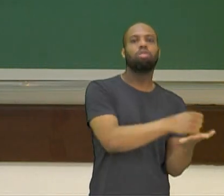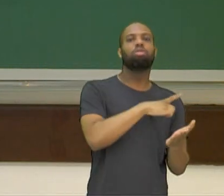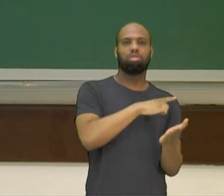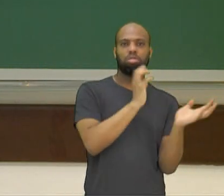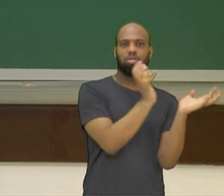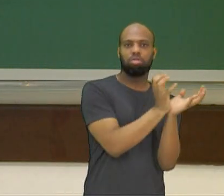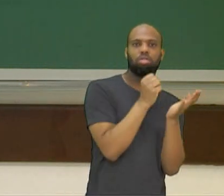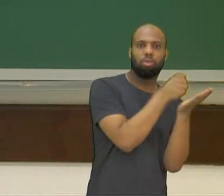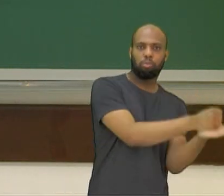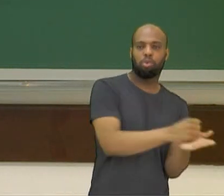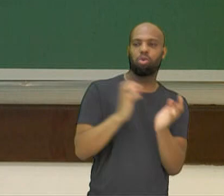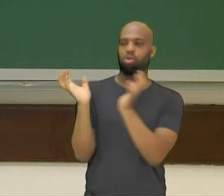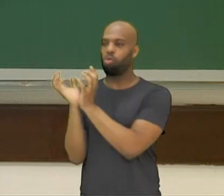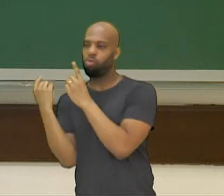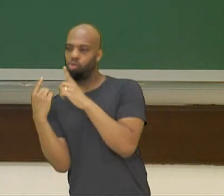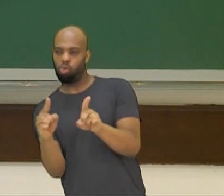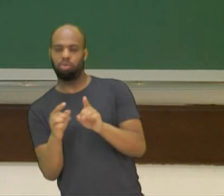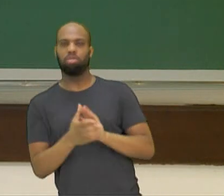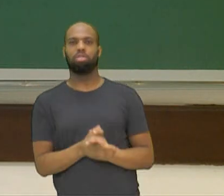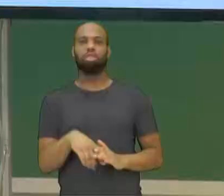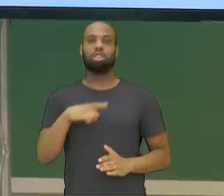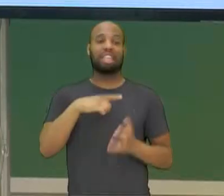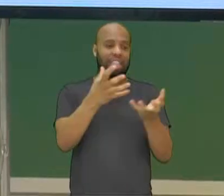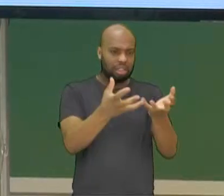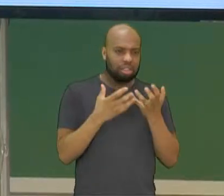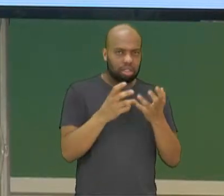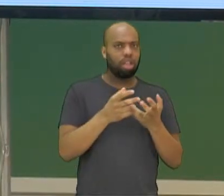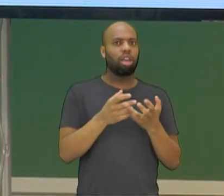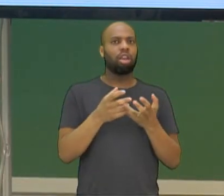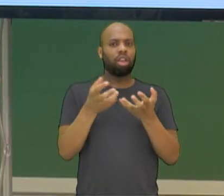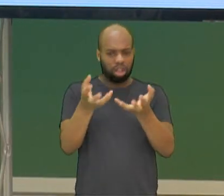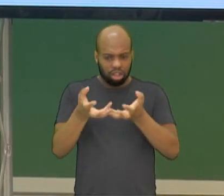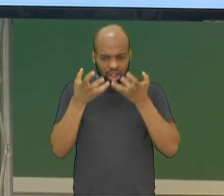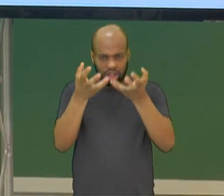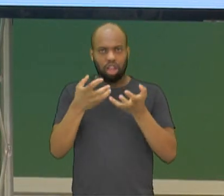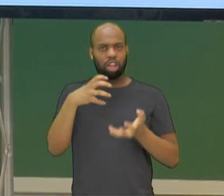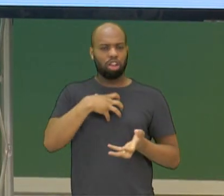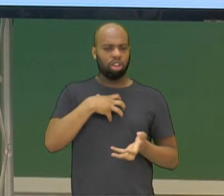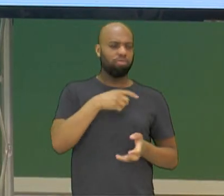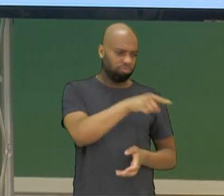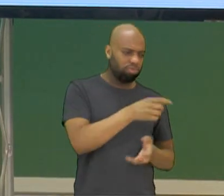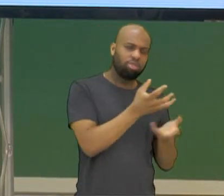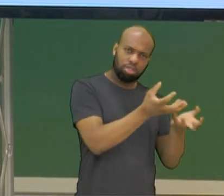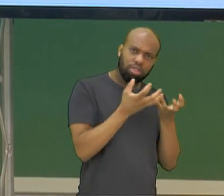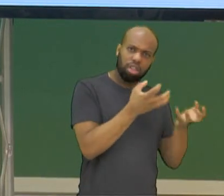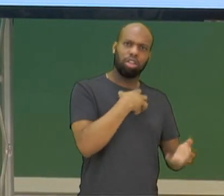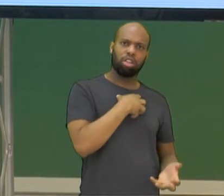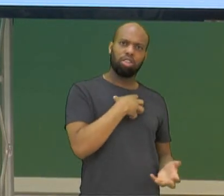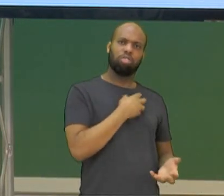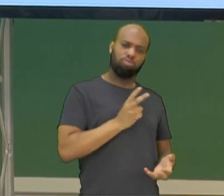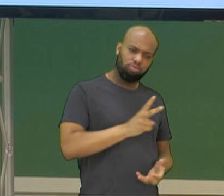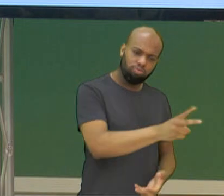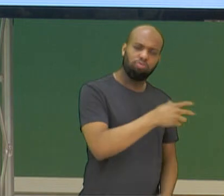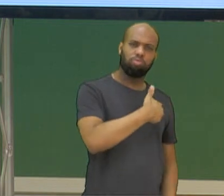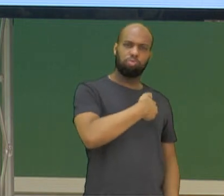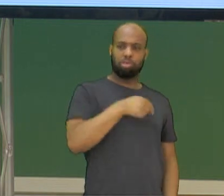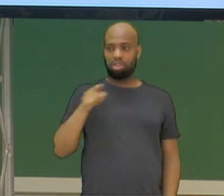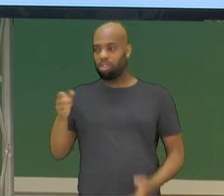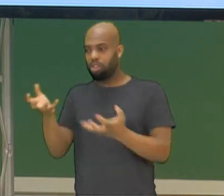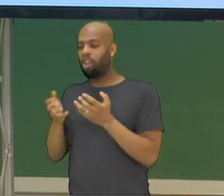lados nesse contexto político, os que querem a manutenção do regime de Vargas e os que querem o fim do regime de